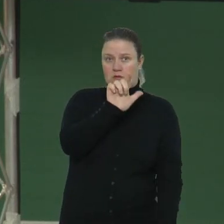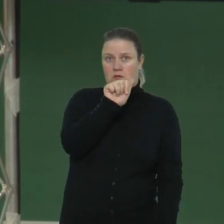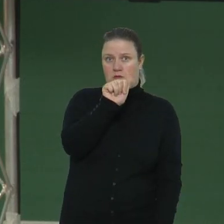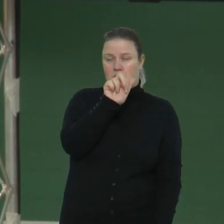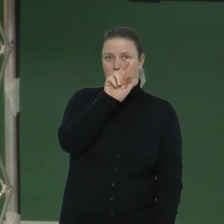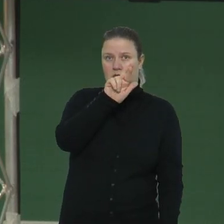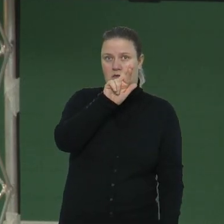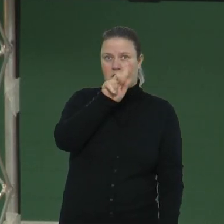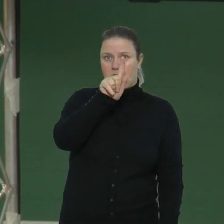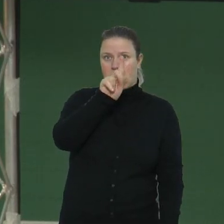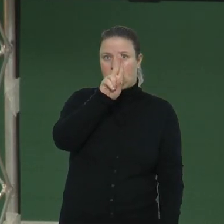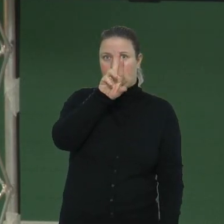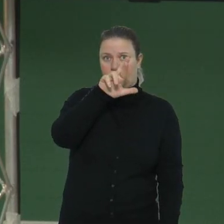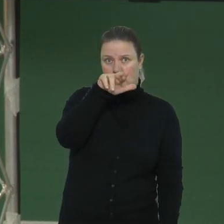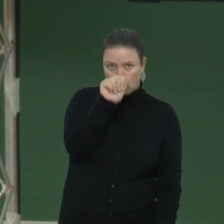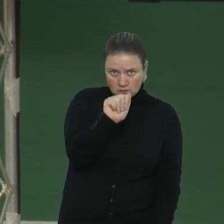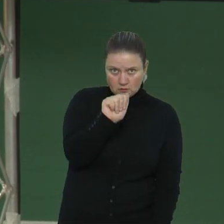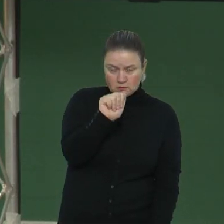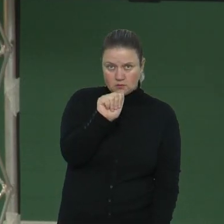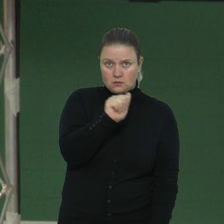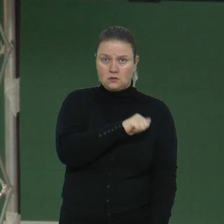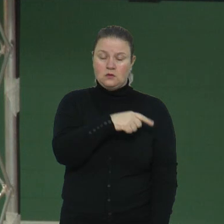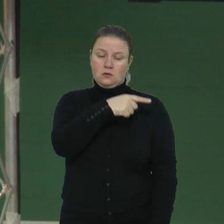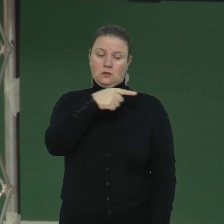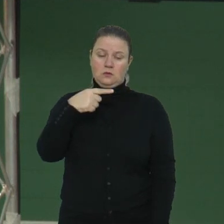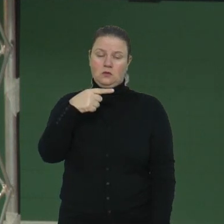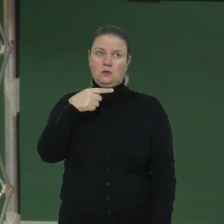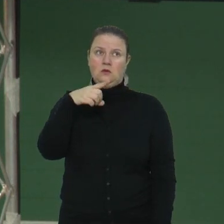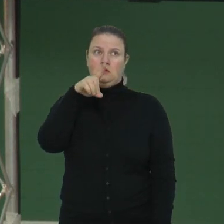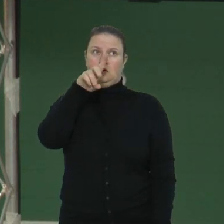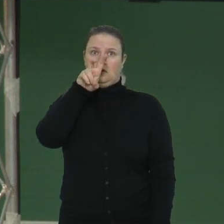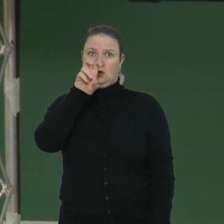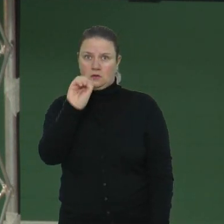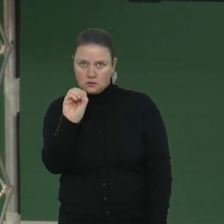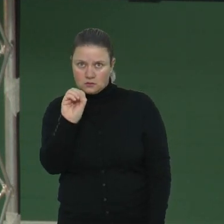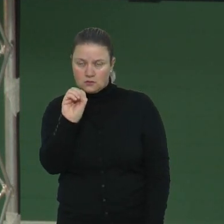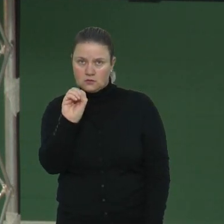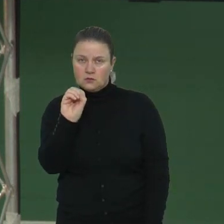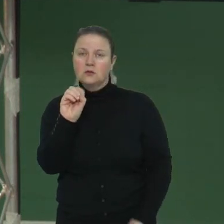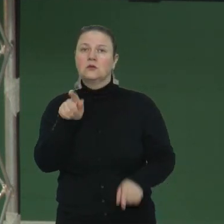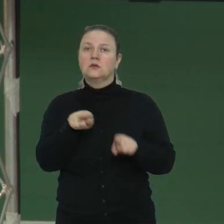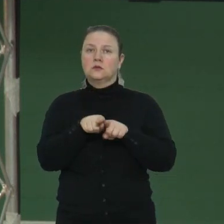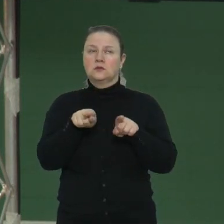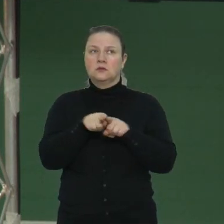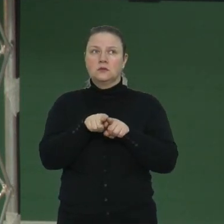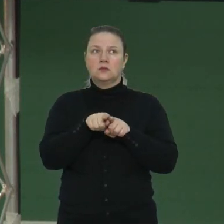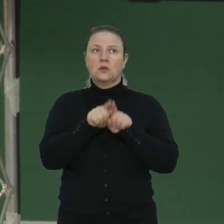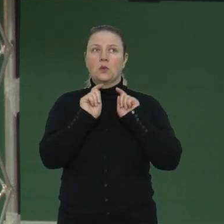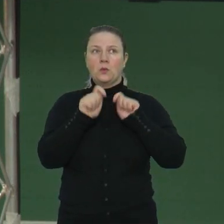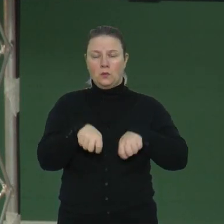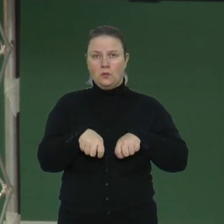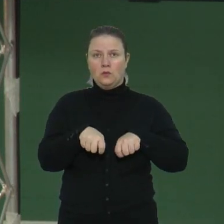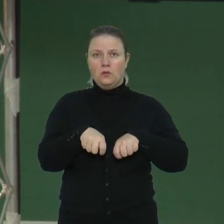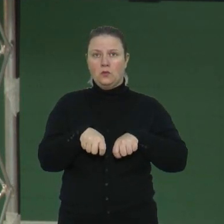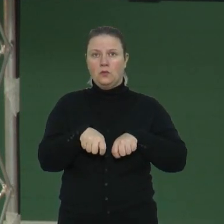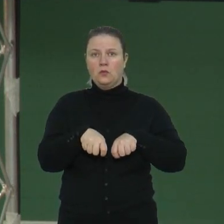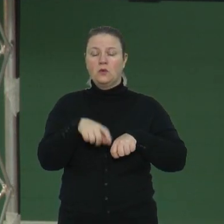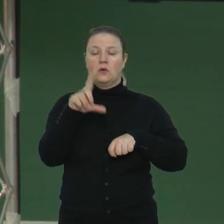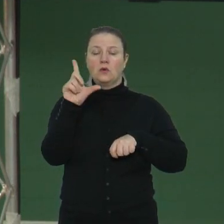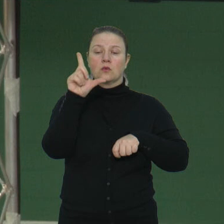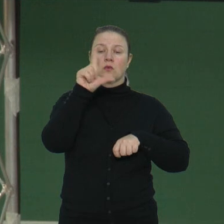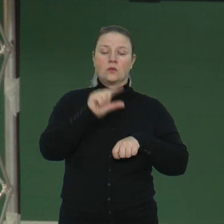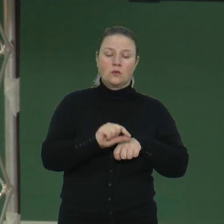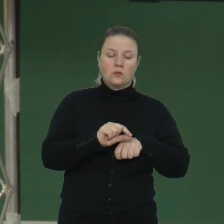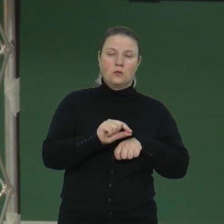né? Que ela vai ter menos os 150, que é o tamanho do torno, né? Ele pode ser o quê? Menor que